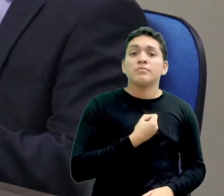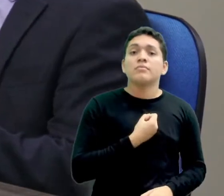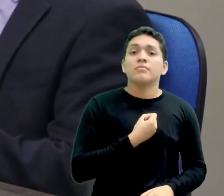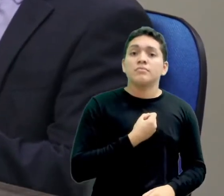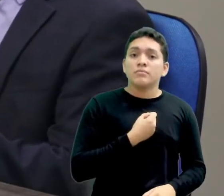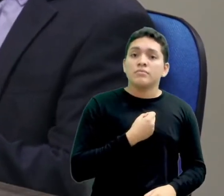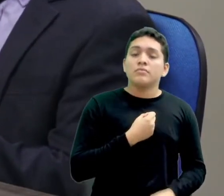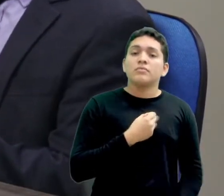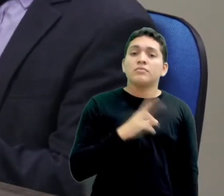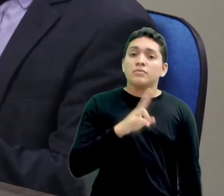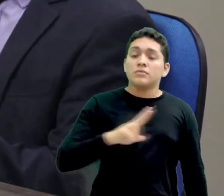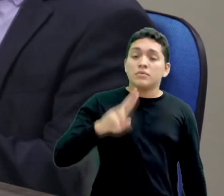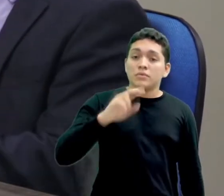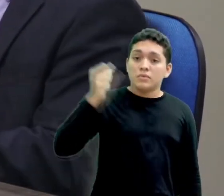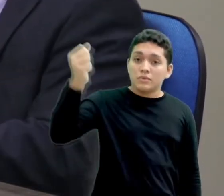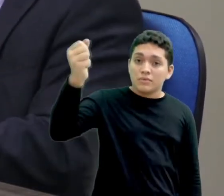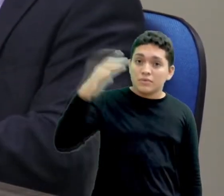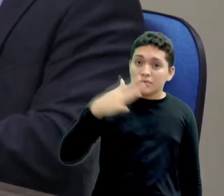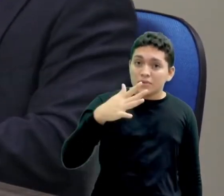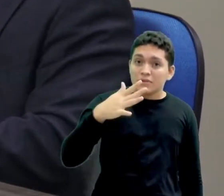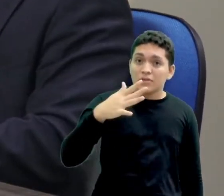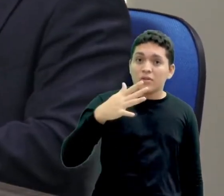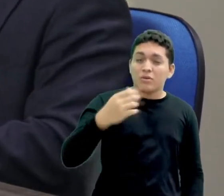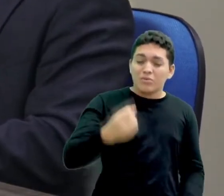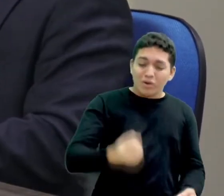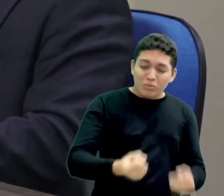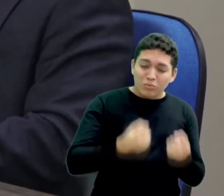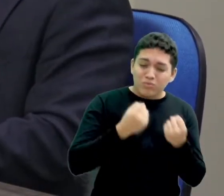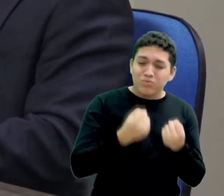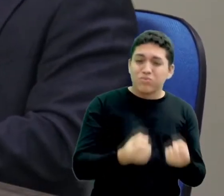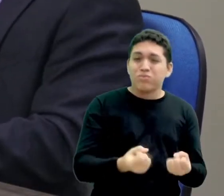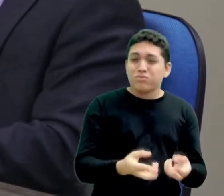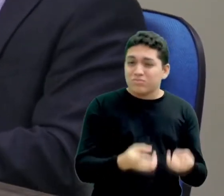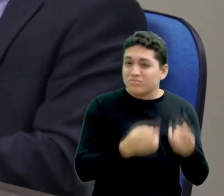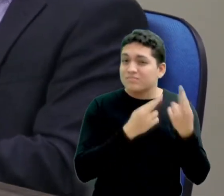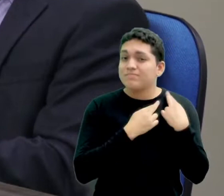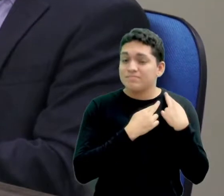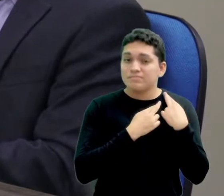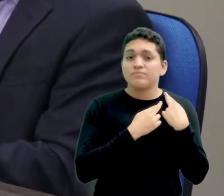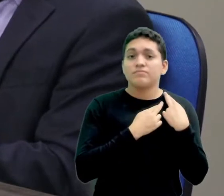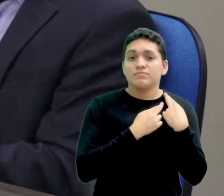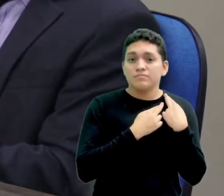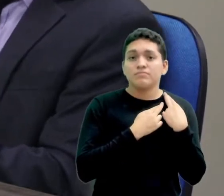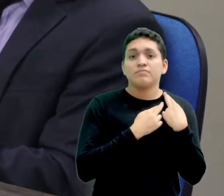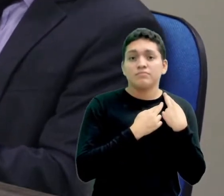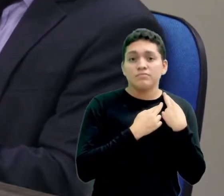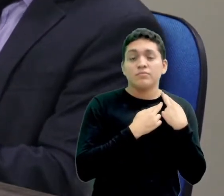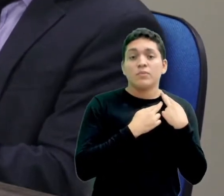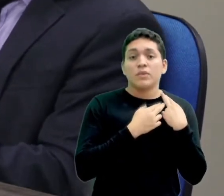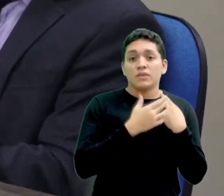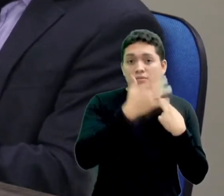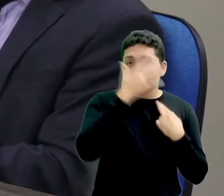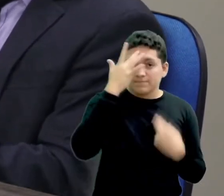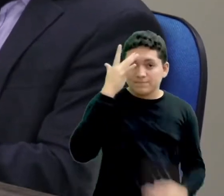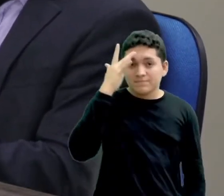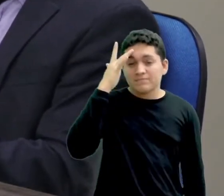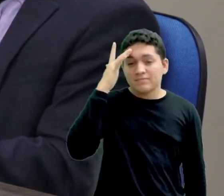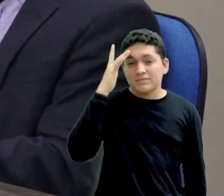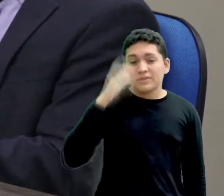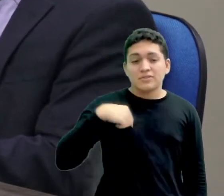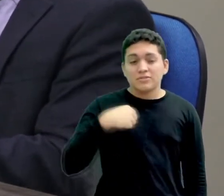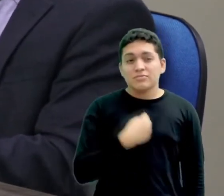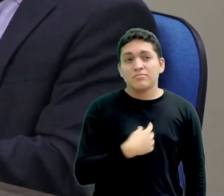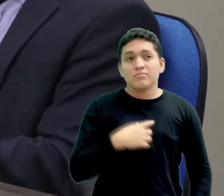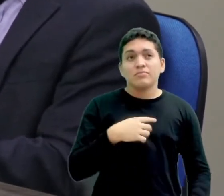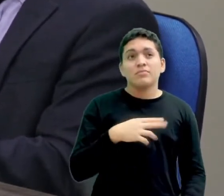graça, o peso ainda é mais refinado. Ora, o homem, a gente pode